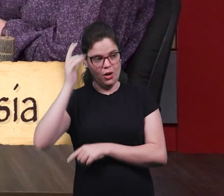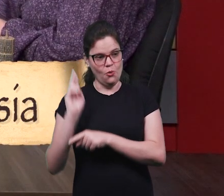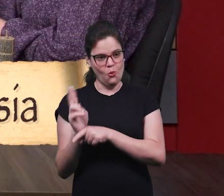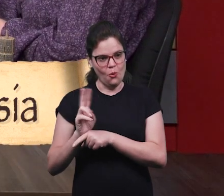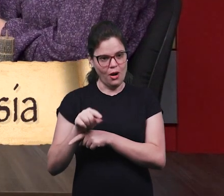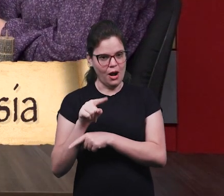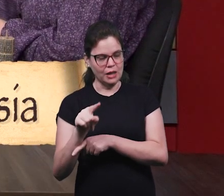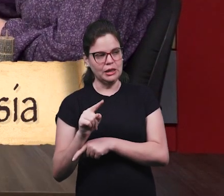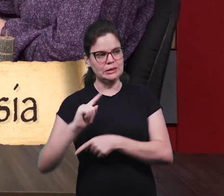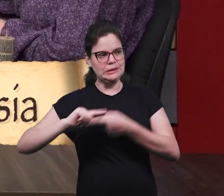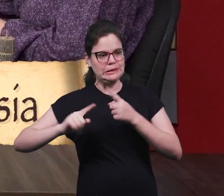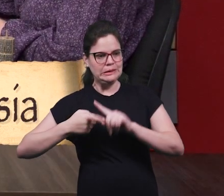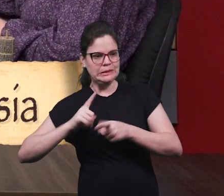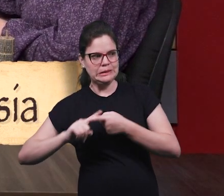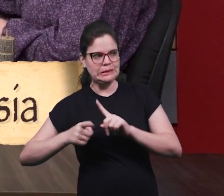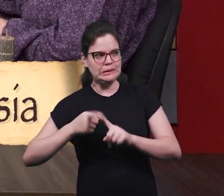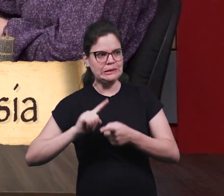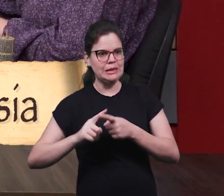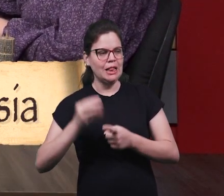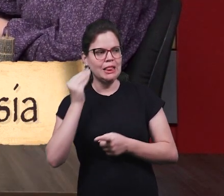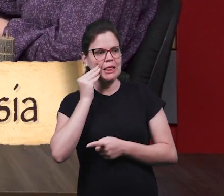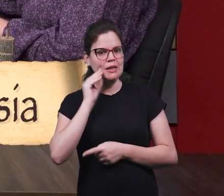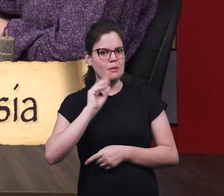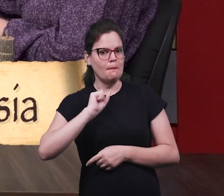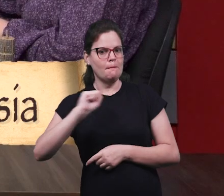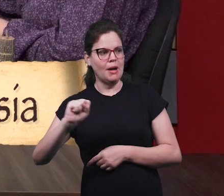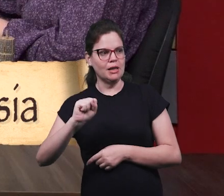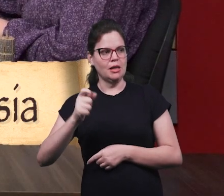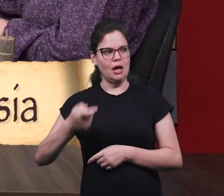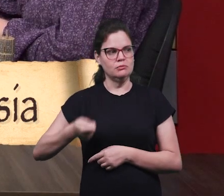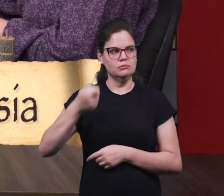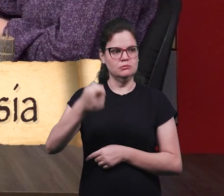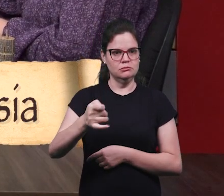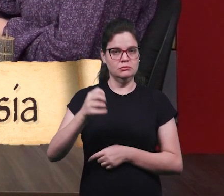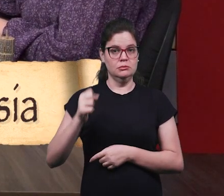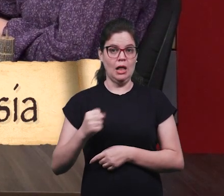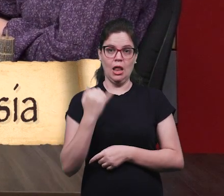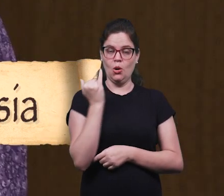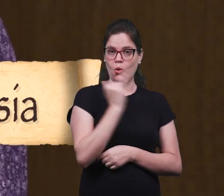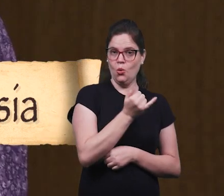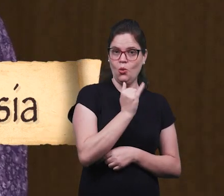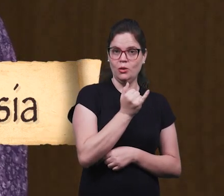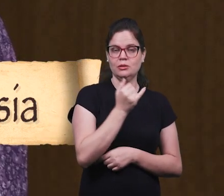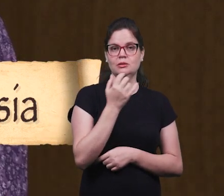palácio contra a vida do rei Assuero, né? E